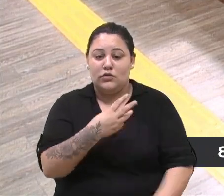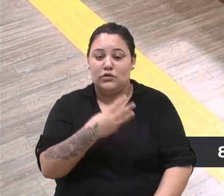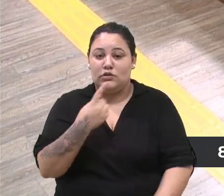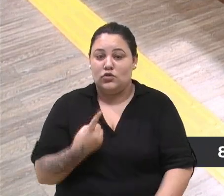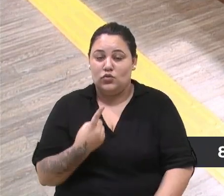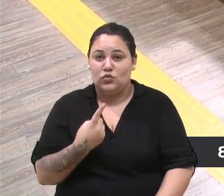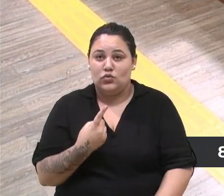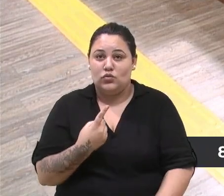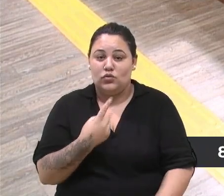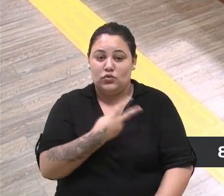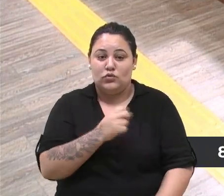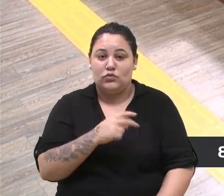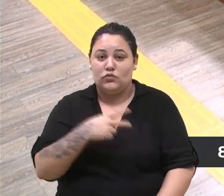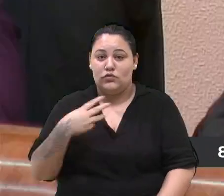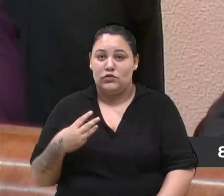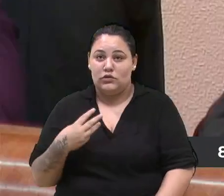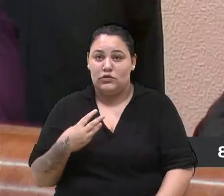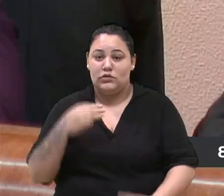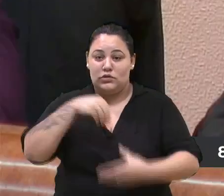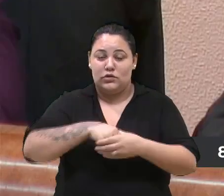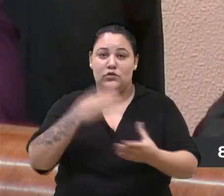231/2023, contido no processo número